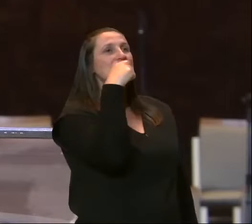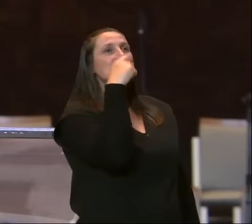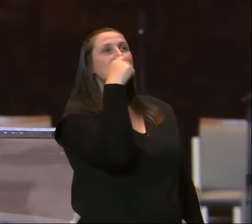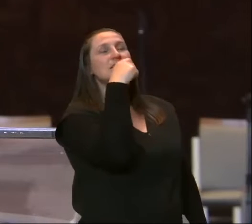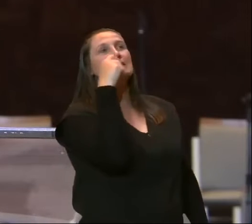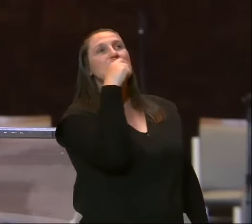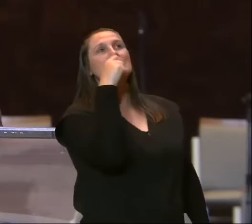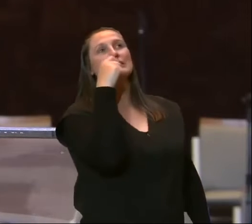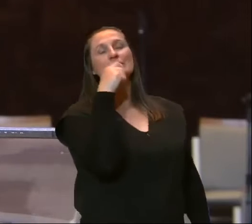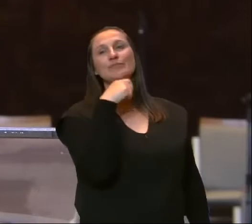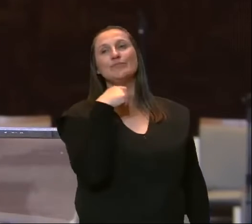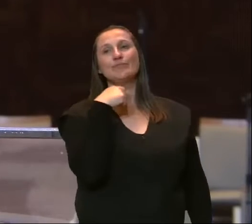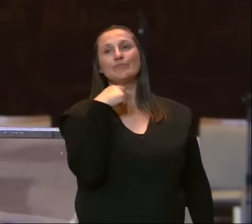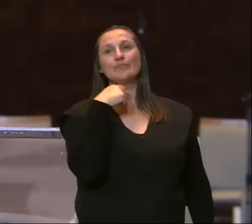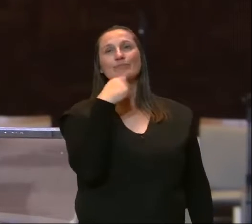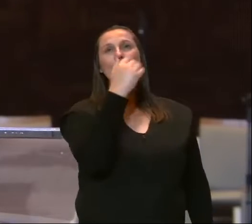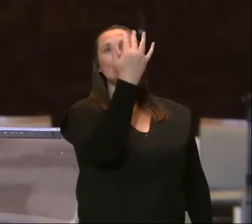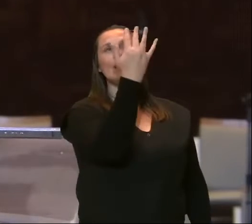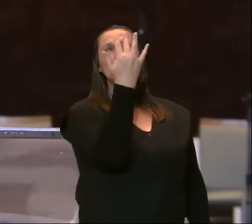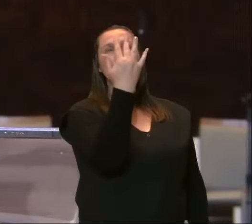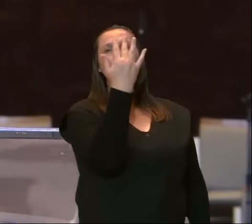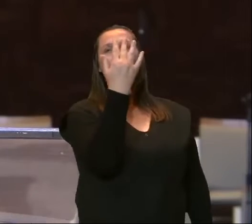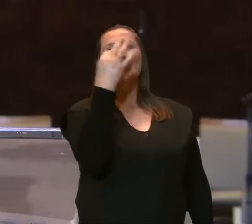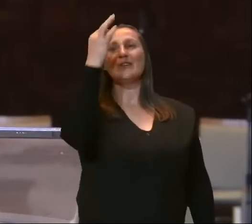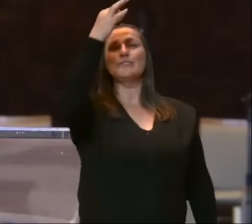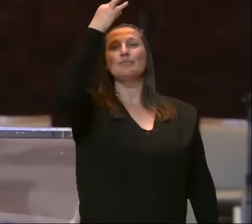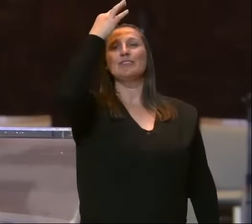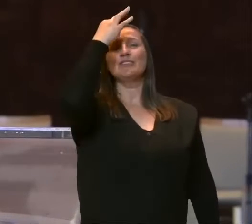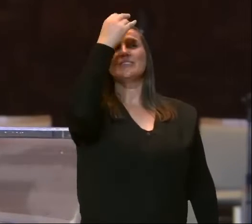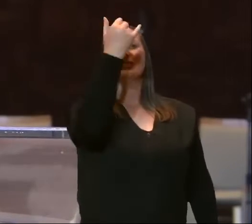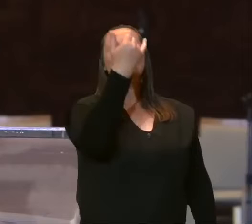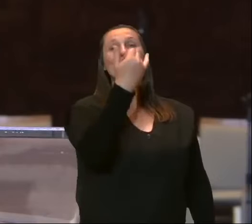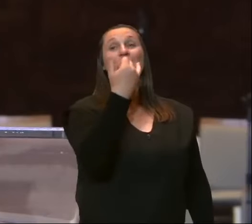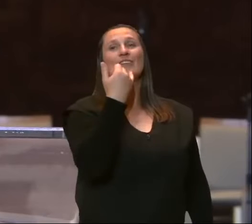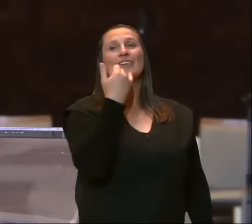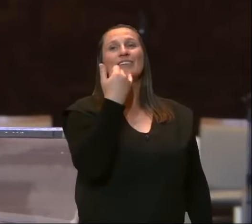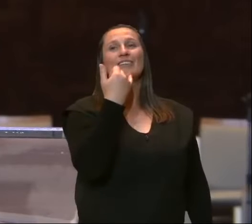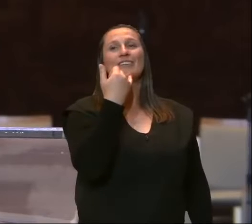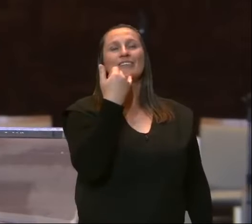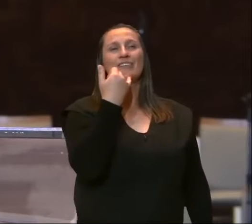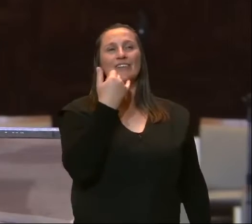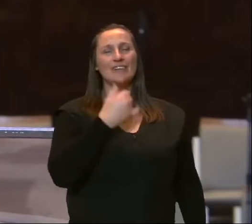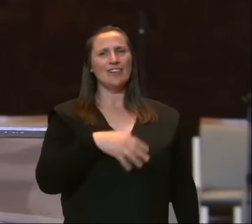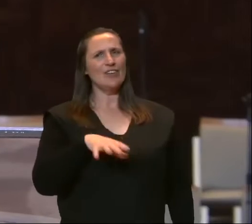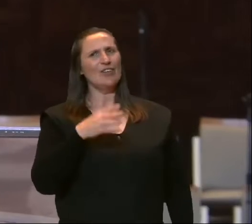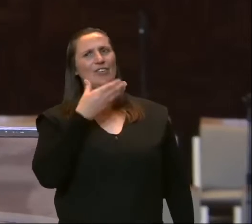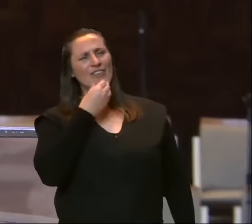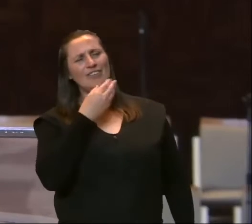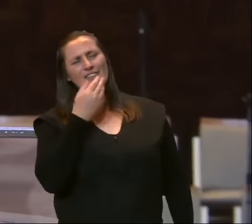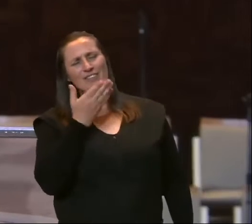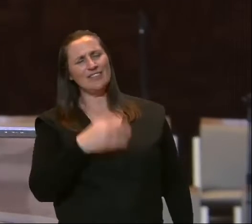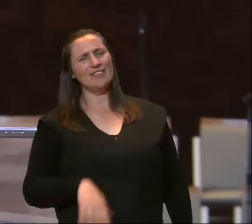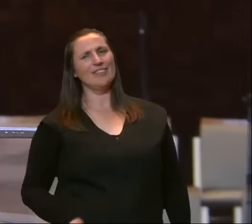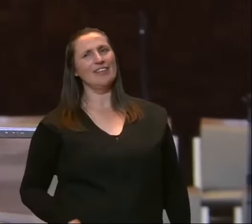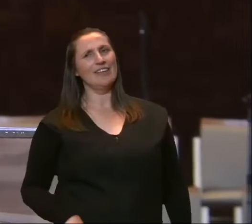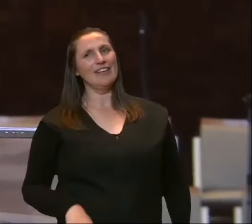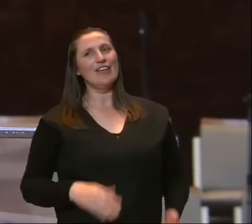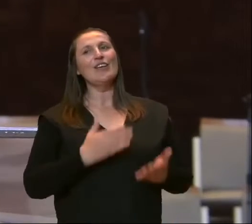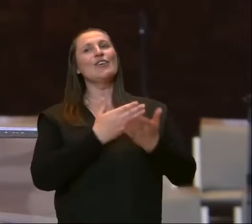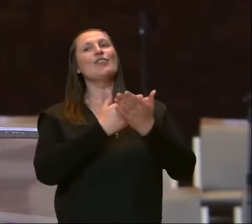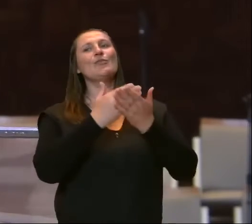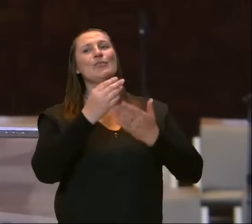dentes. E o Espírito Santo falou para mim: cara, você começou